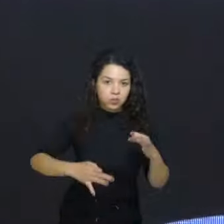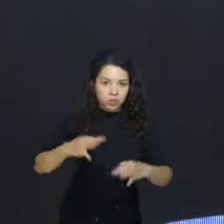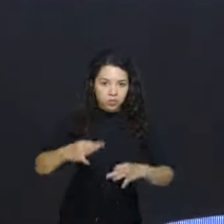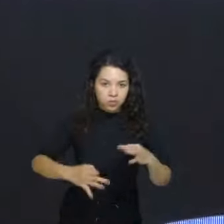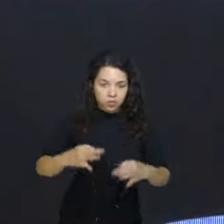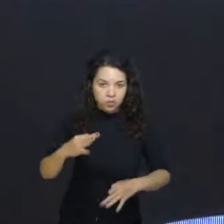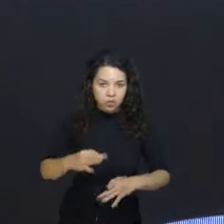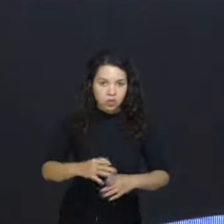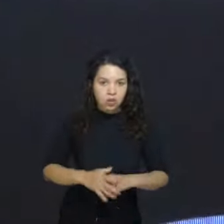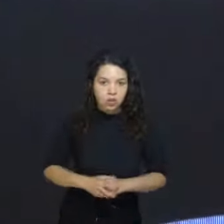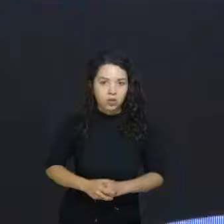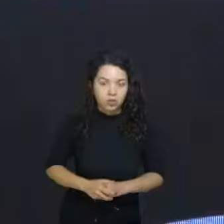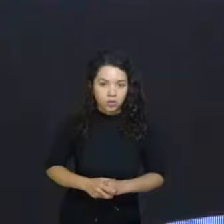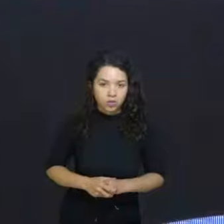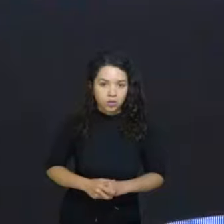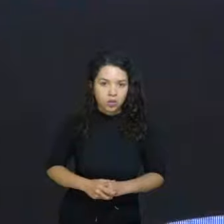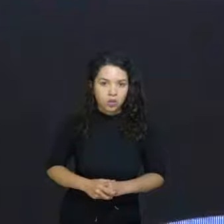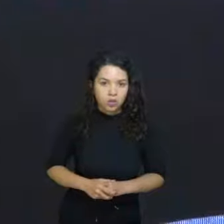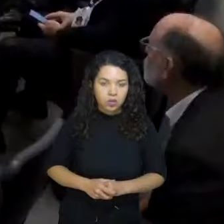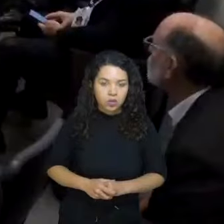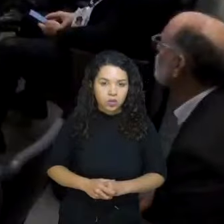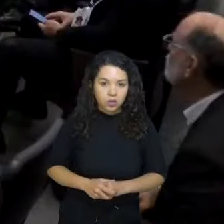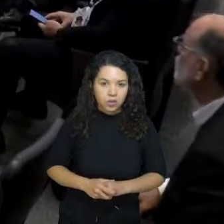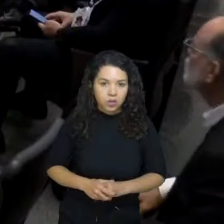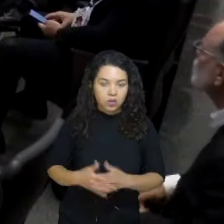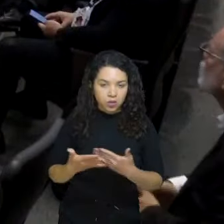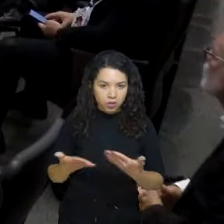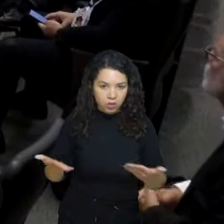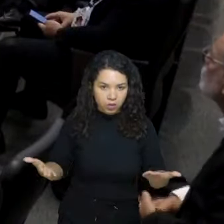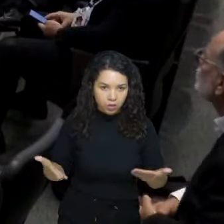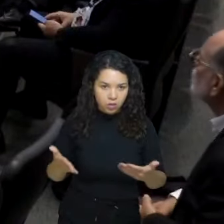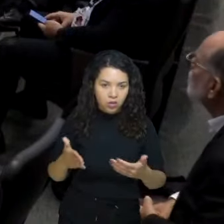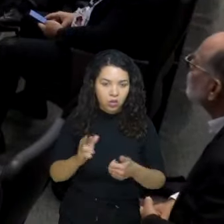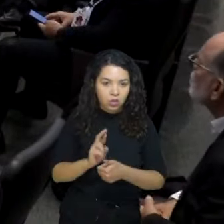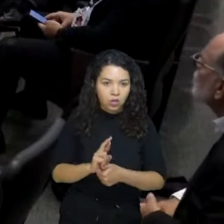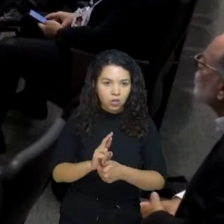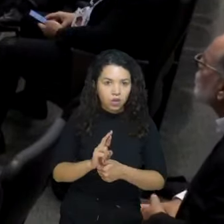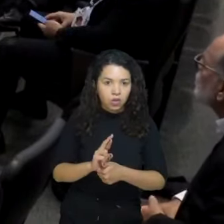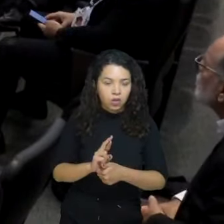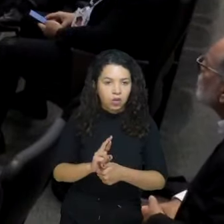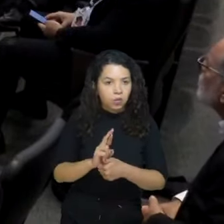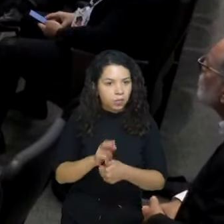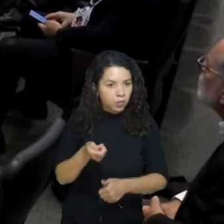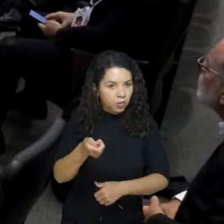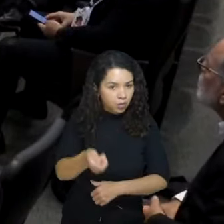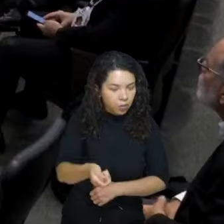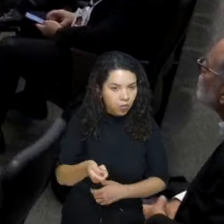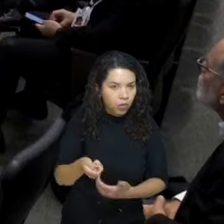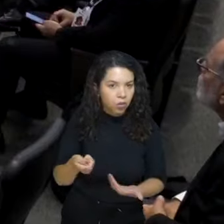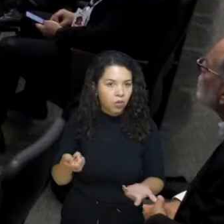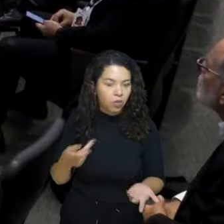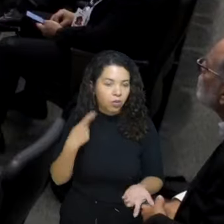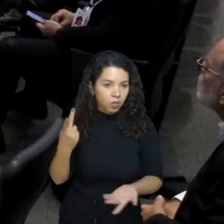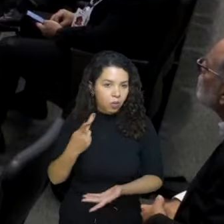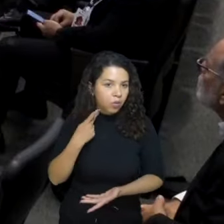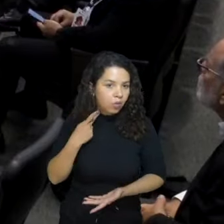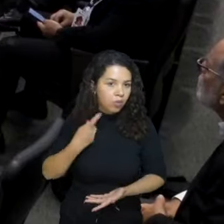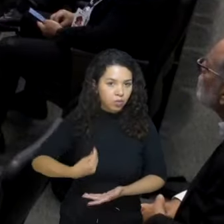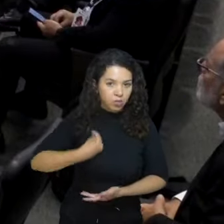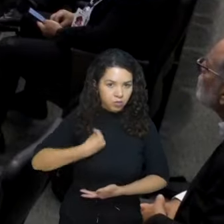Procuradores procuradora os Conselheiros do tribunal de contas que estão aqui enfim senhoras e senhores